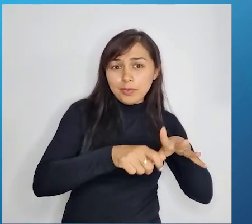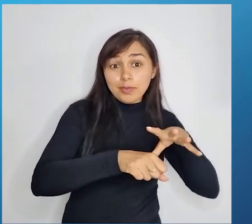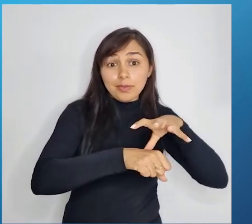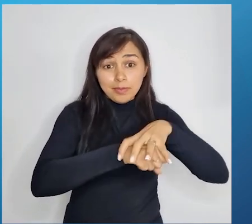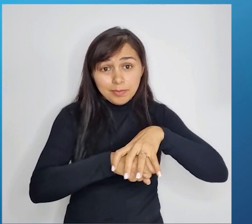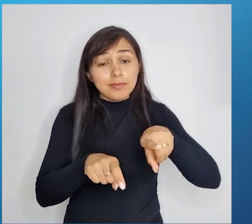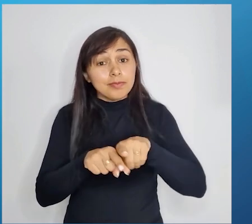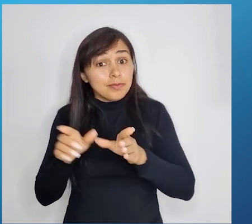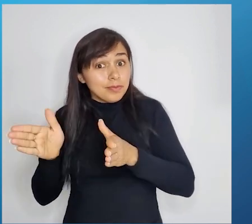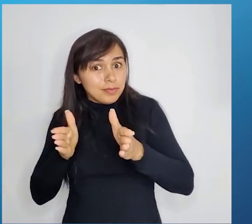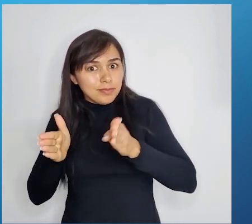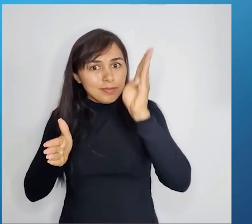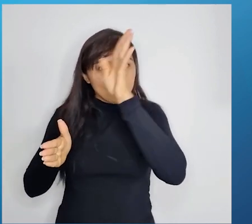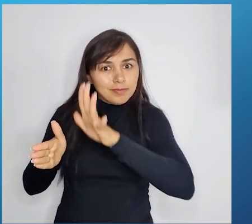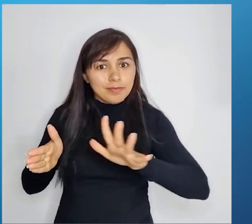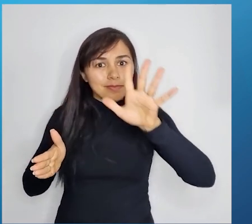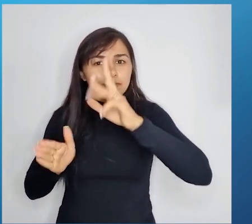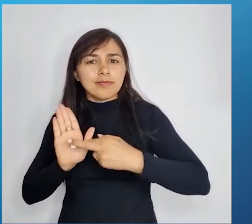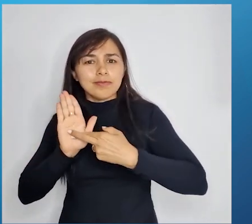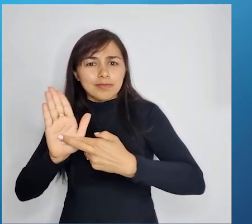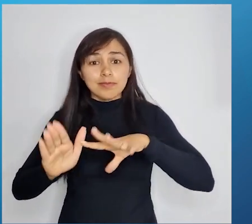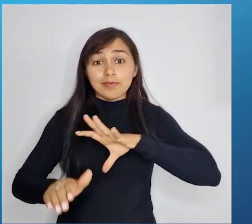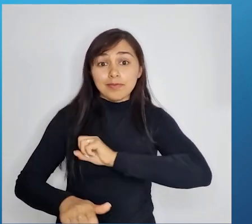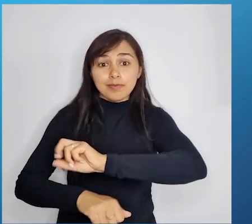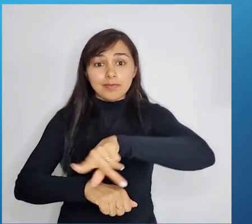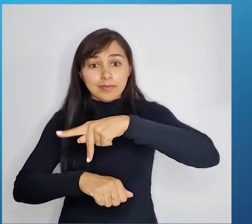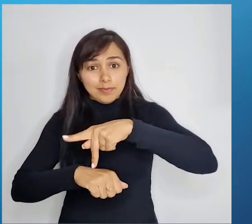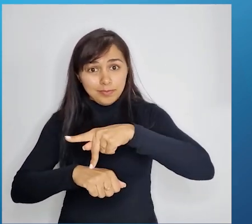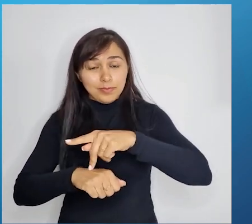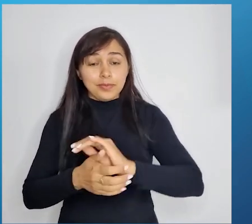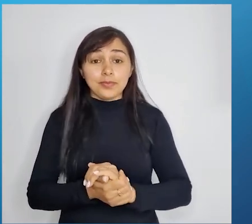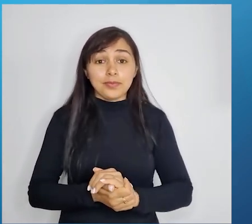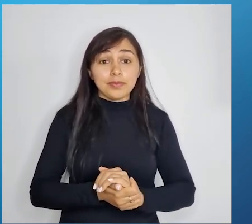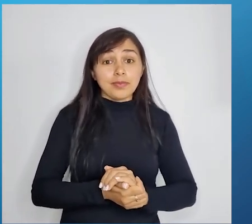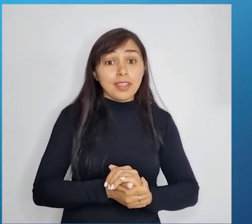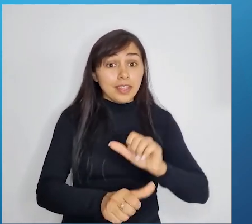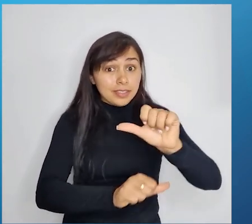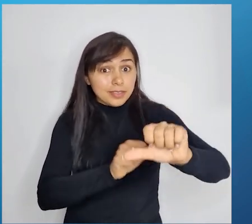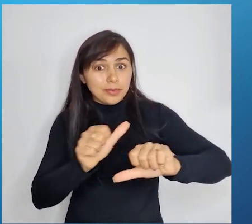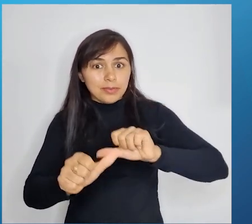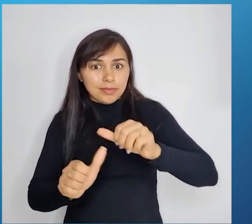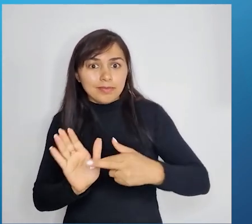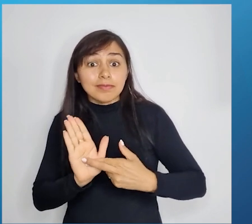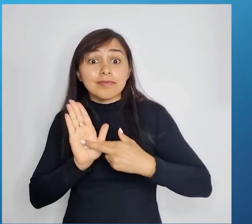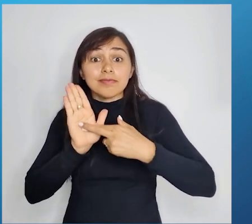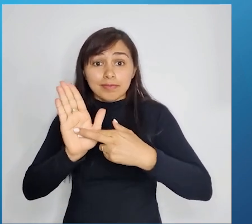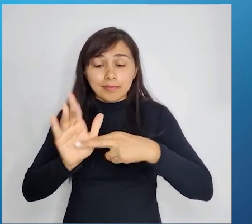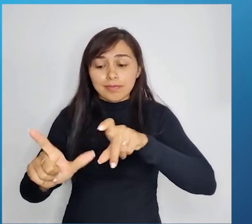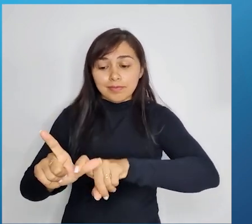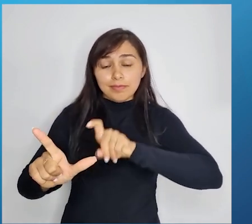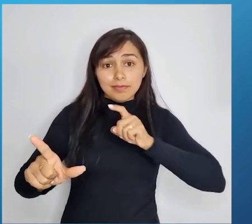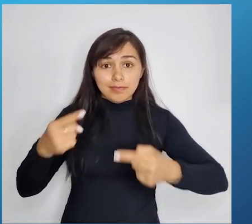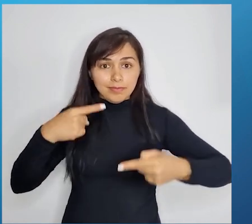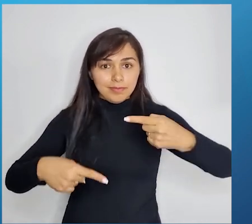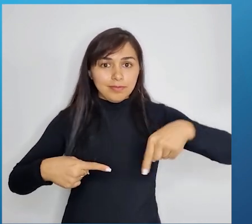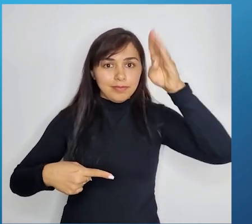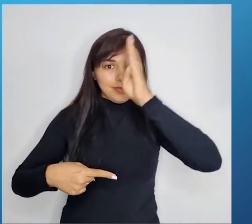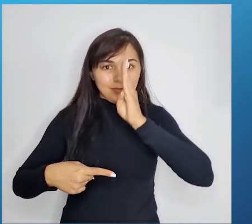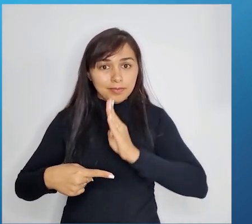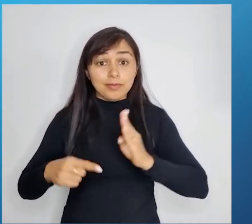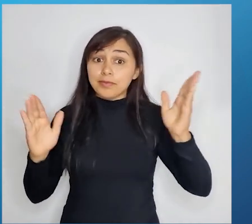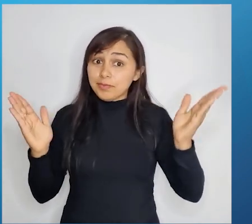nacional, com um período de transição que corresponde à emancipação política do Brasil. Nesta